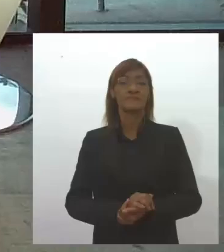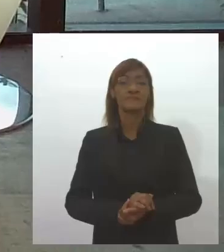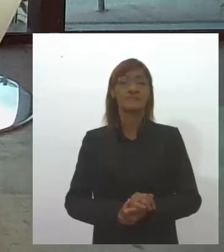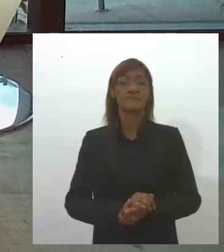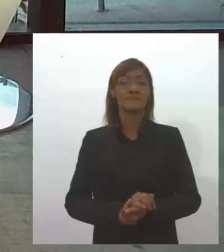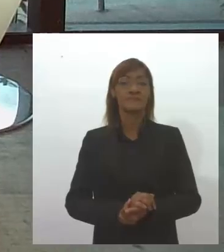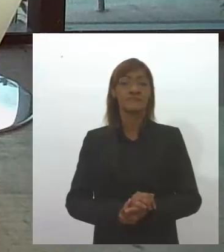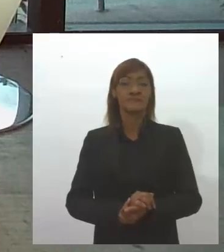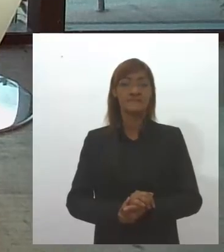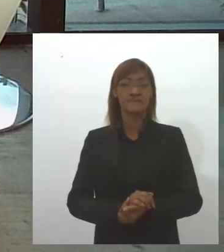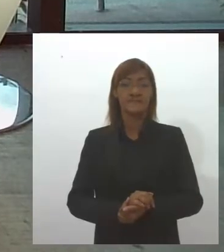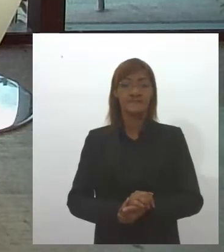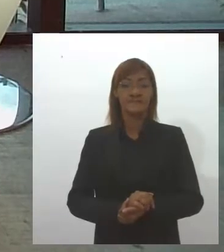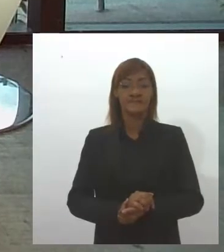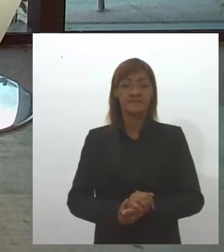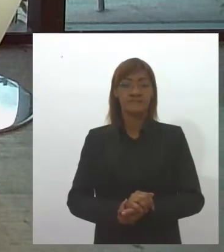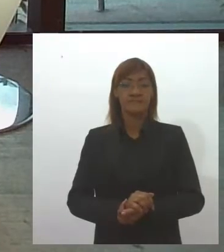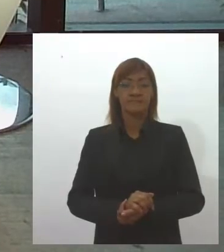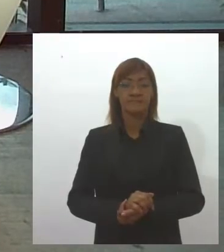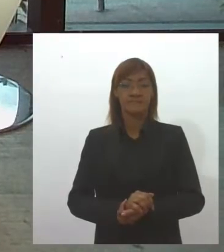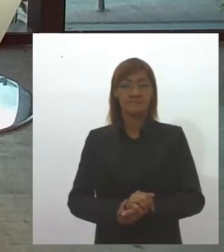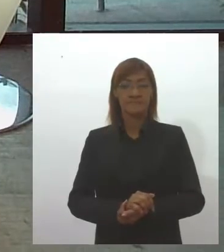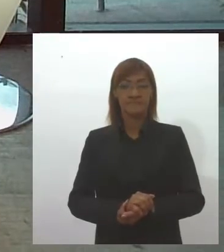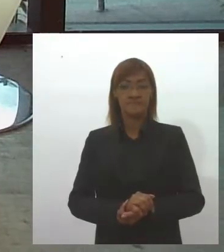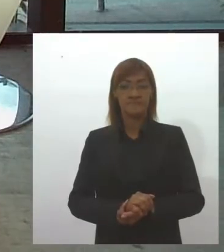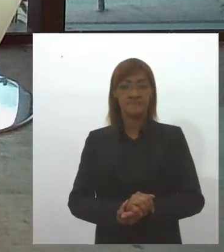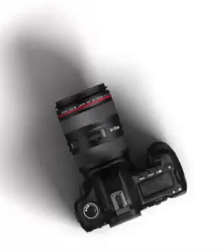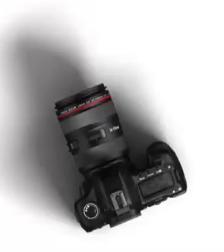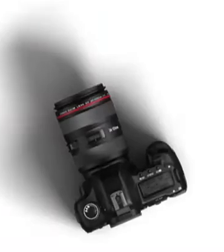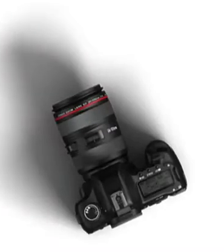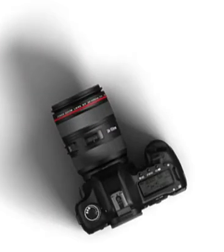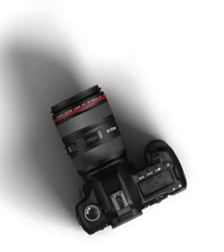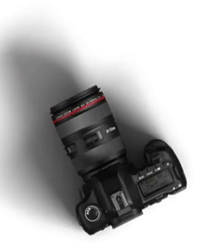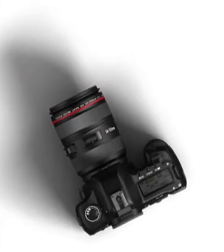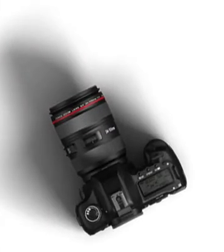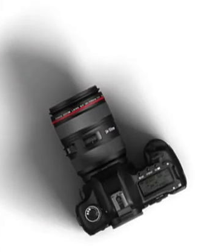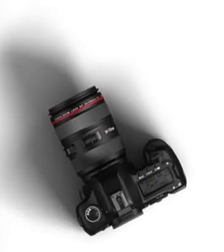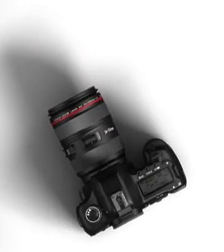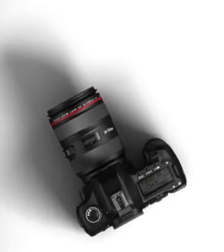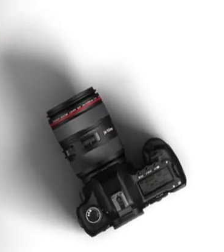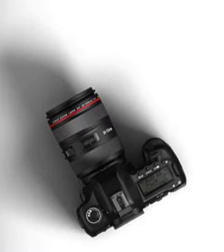já voltamos com Valquíria Miranha e as notícias do dia. Até já.